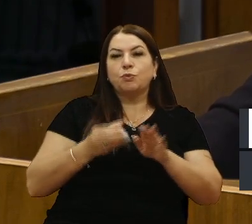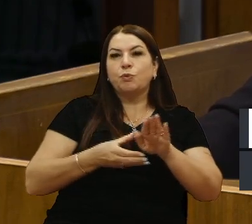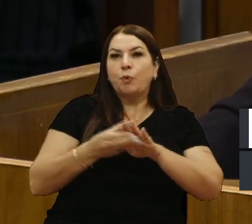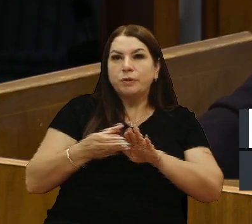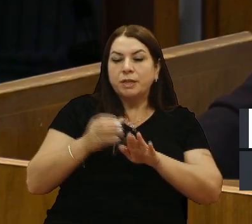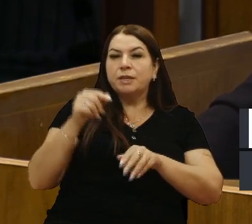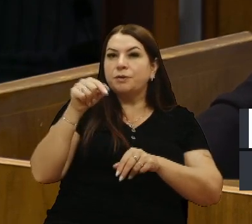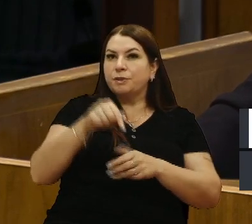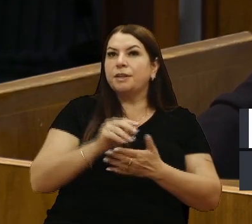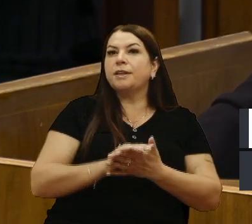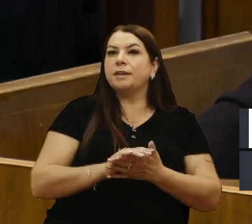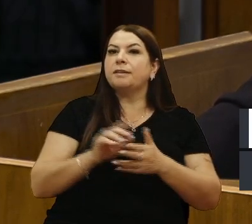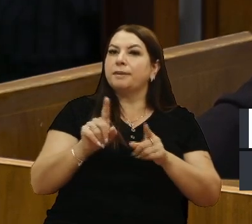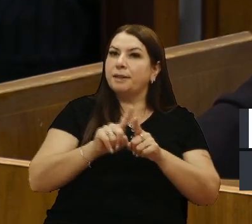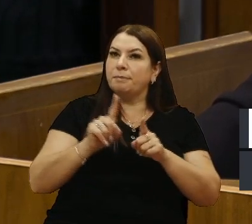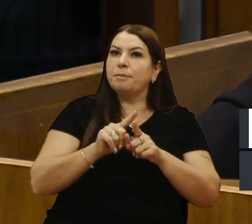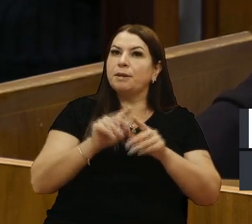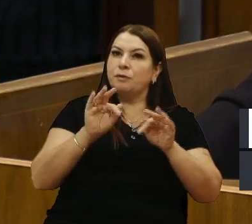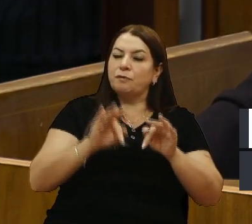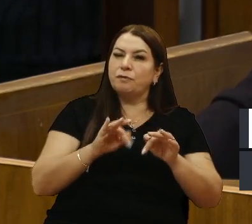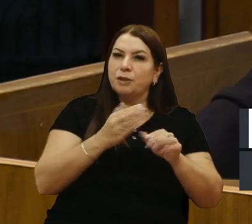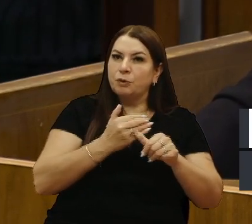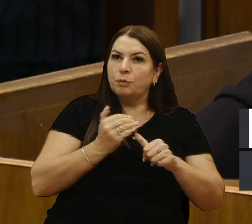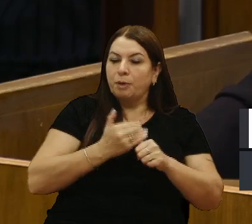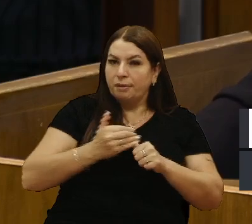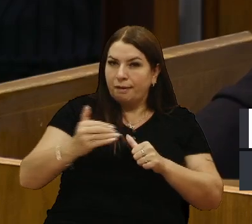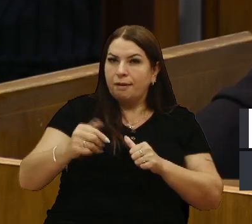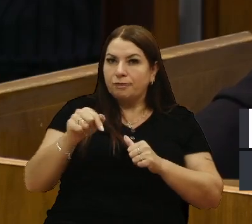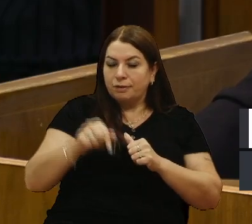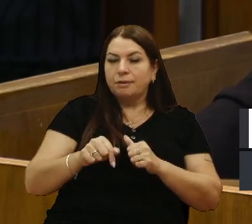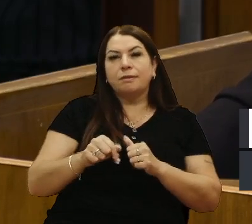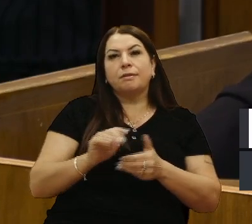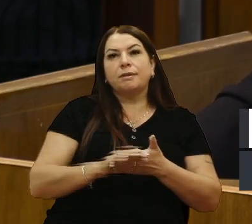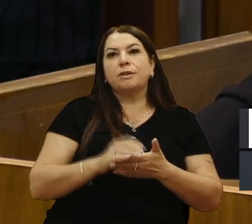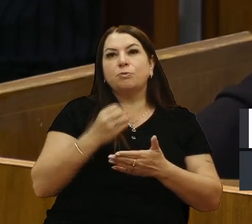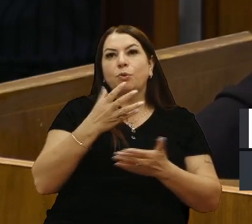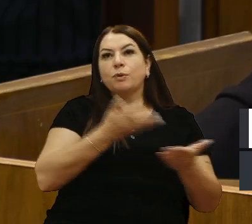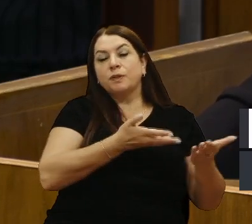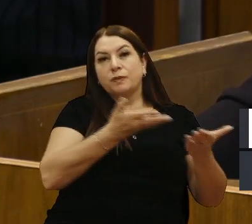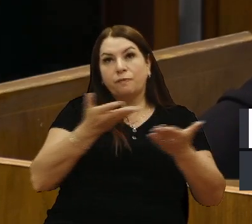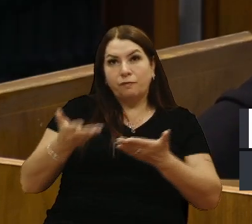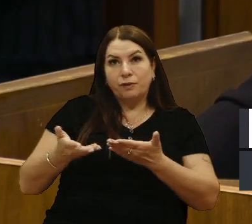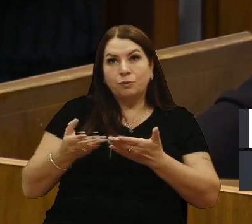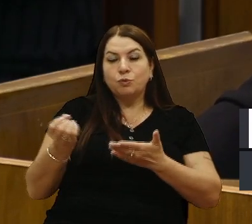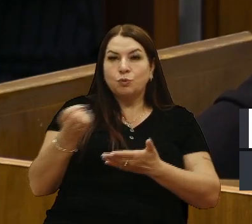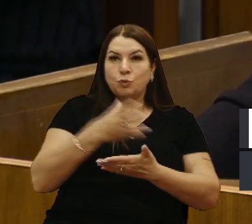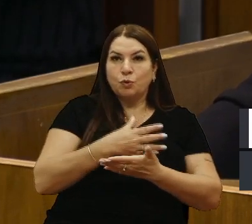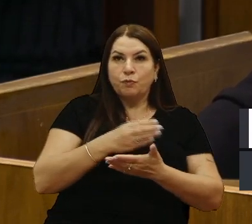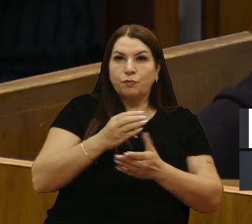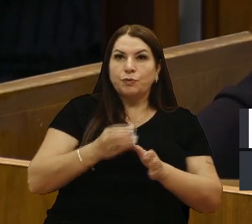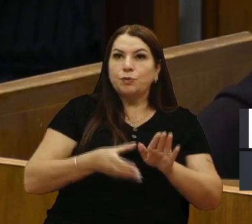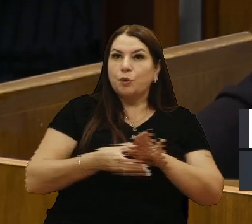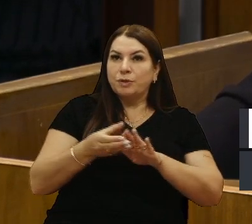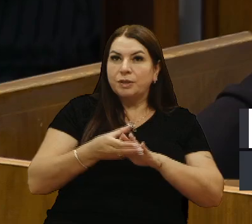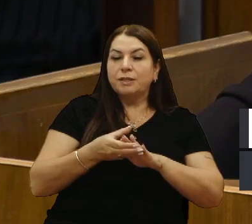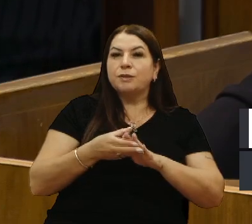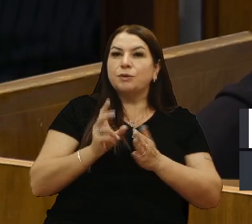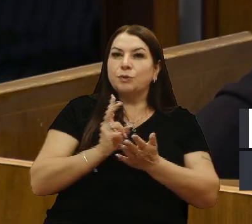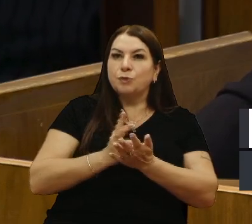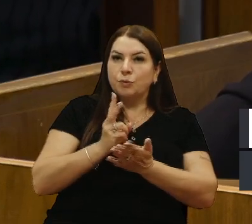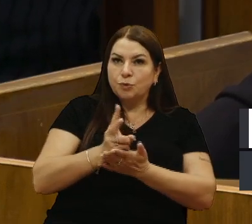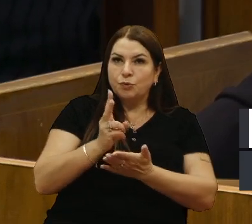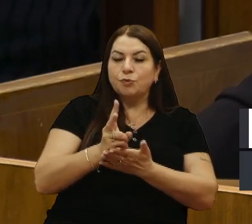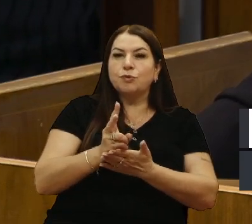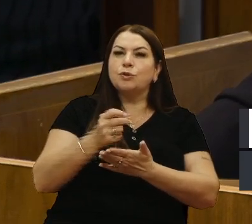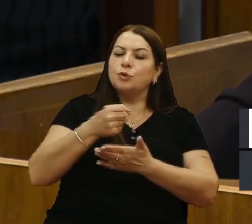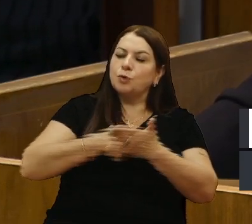que estão também findando os seus mandatos e boas-vindas aos novos conselheiros e os que continuam,